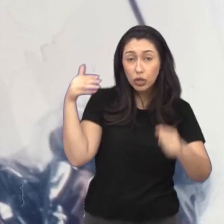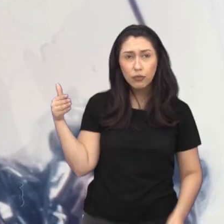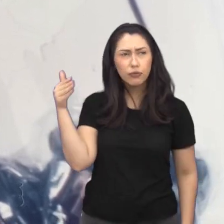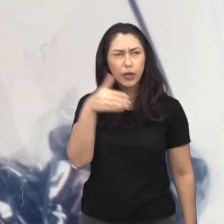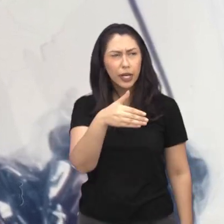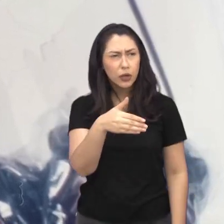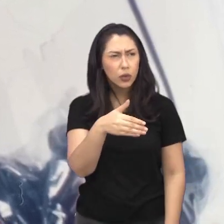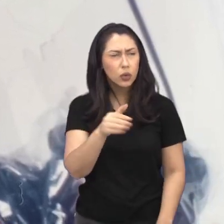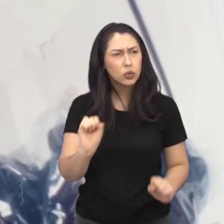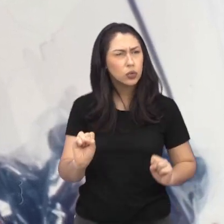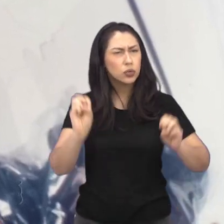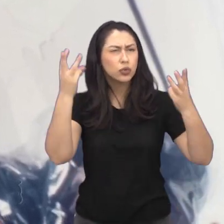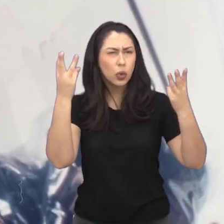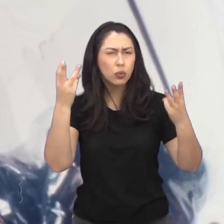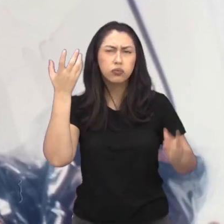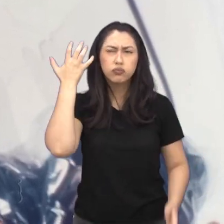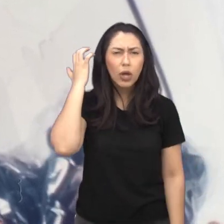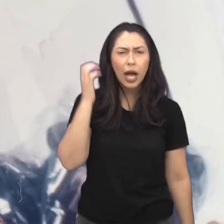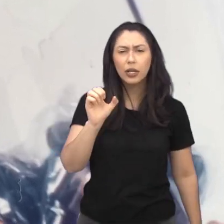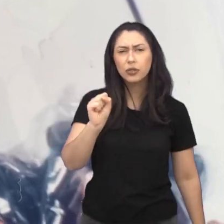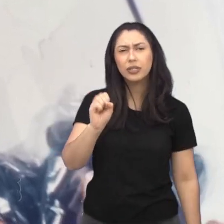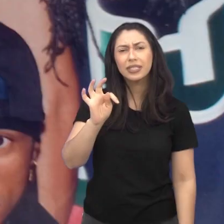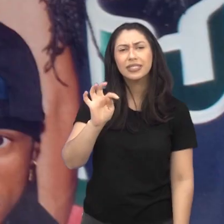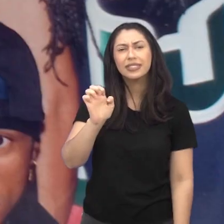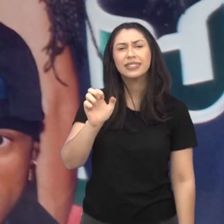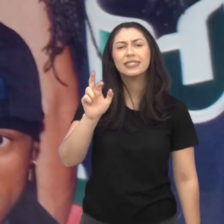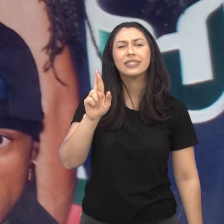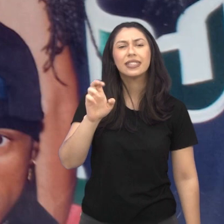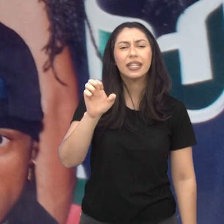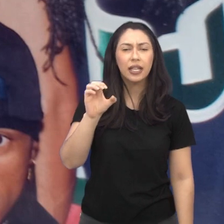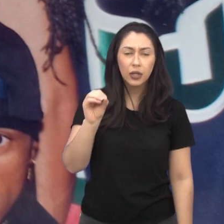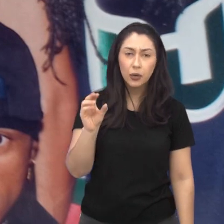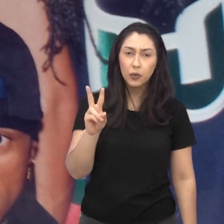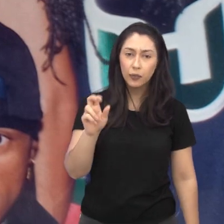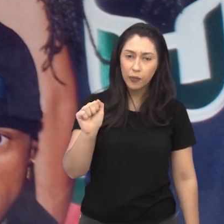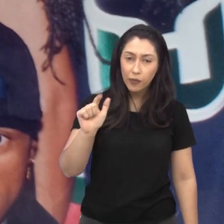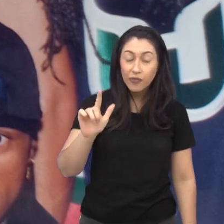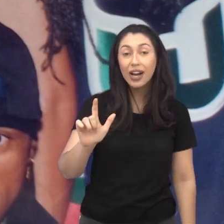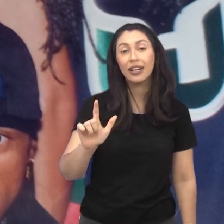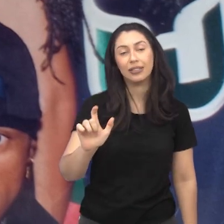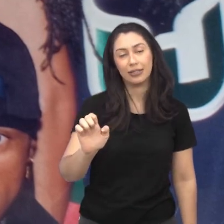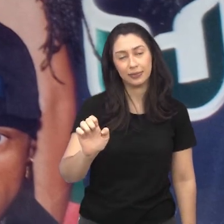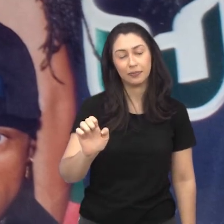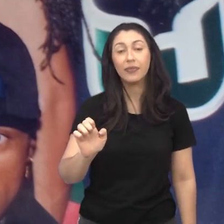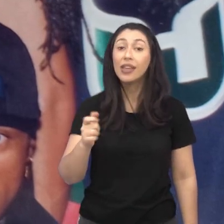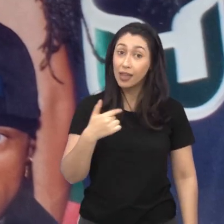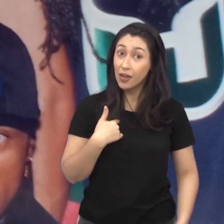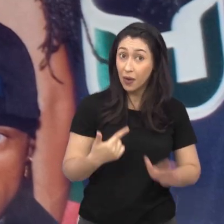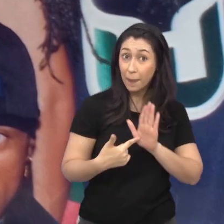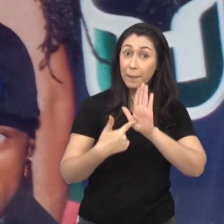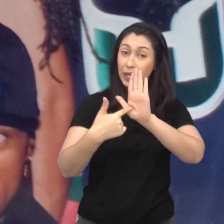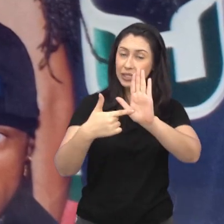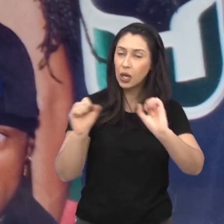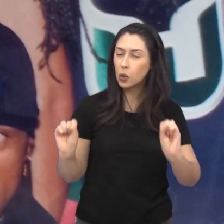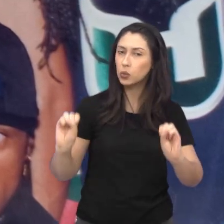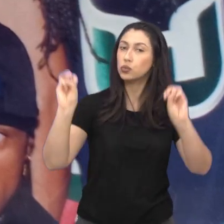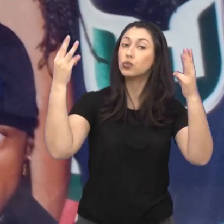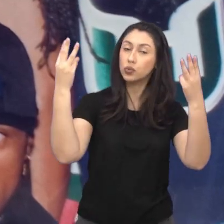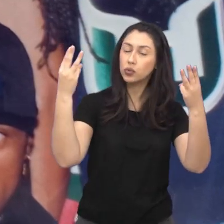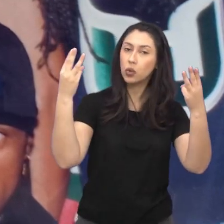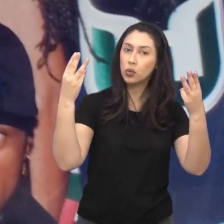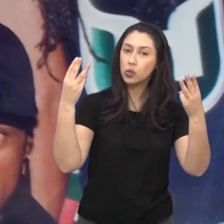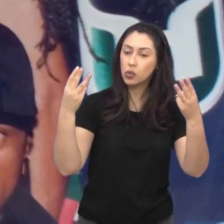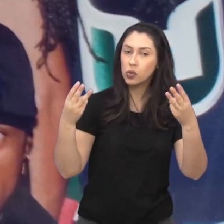no aniversário da Estéreo Vale. Aí ela veio com a equipe toda, né? E eu acabei apresentando esse show lá